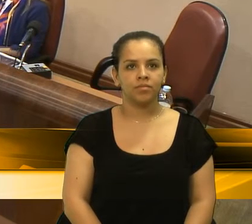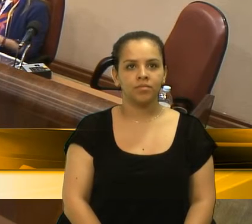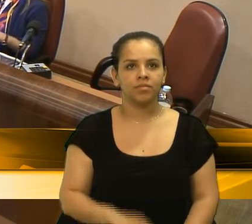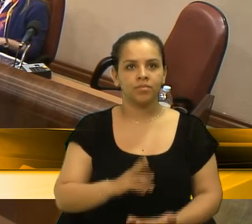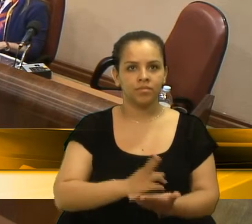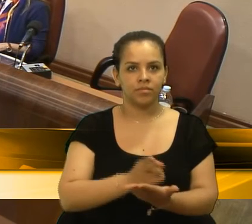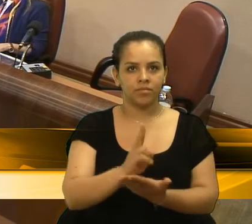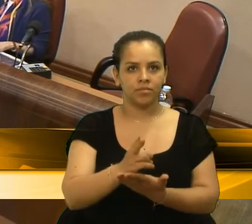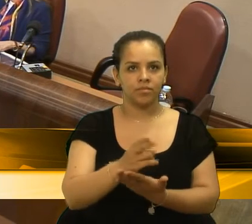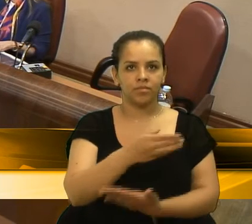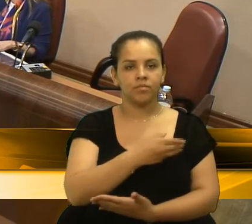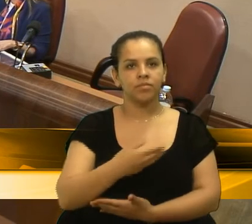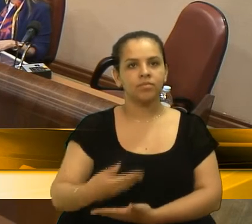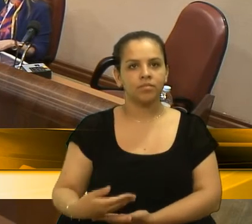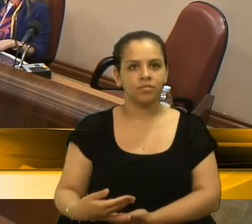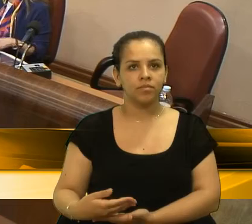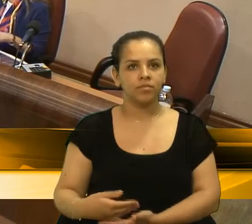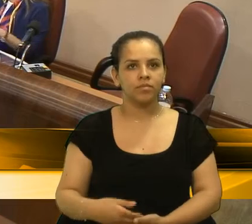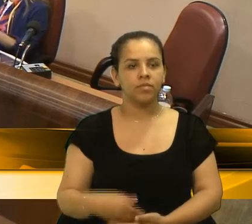Segue o vereador Alberto Meneguzzi.